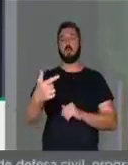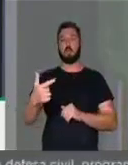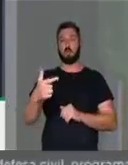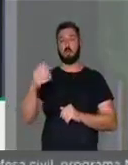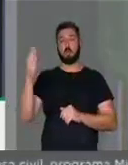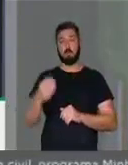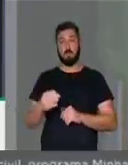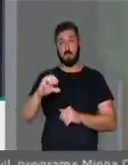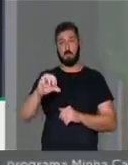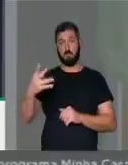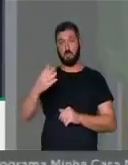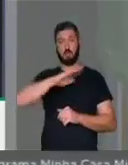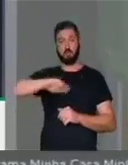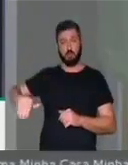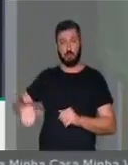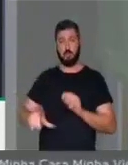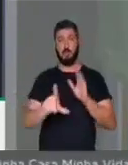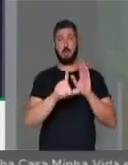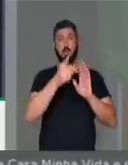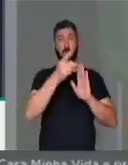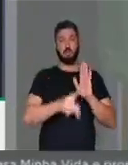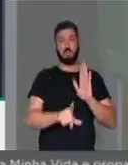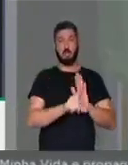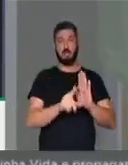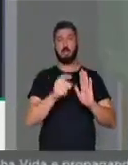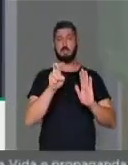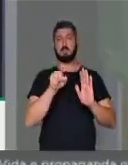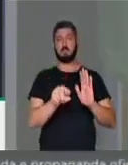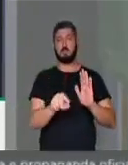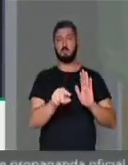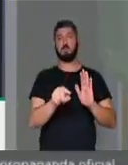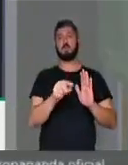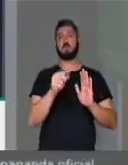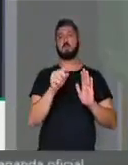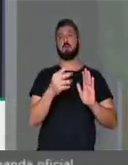4.742 de 94, o